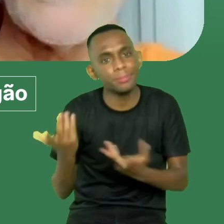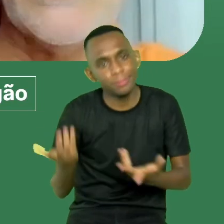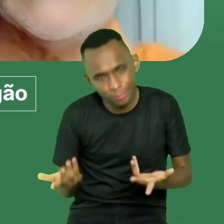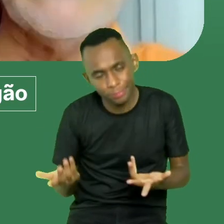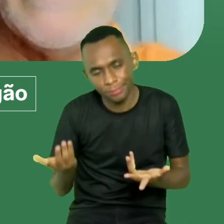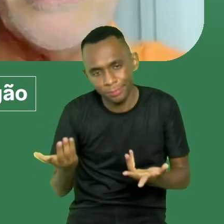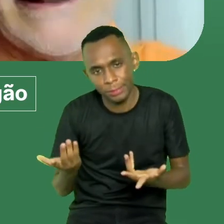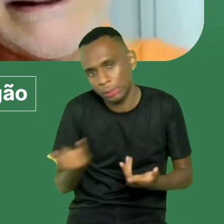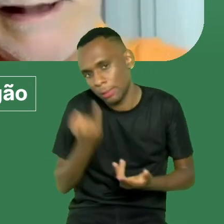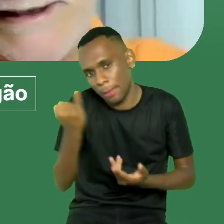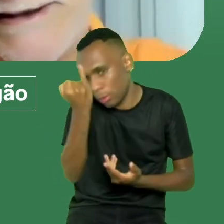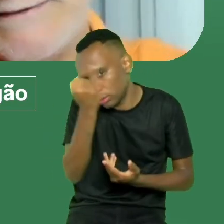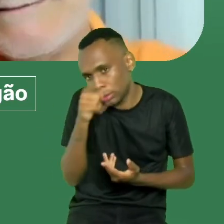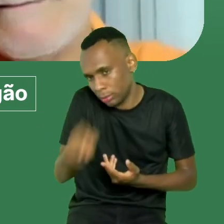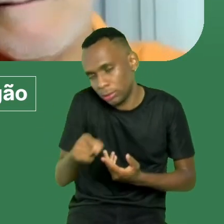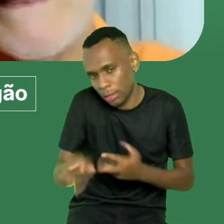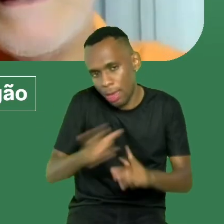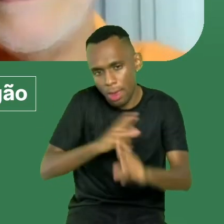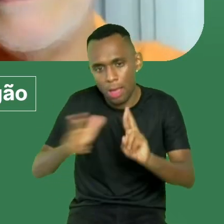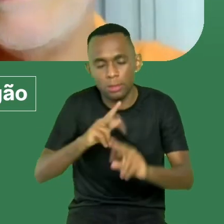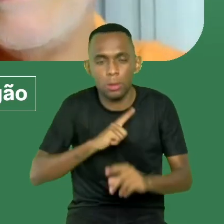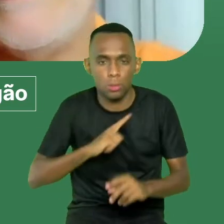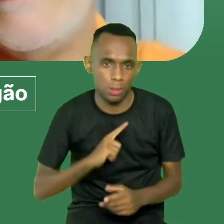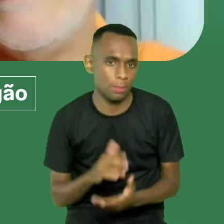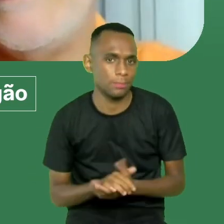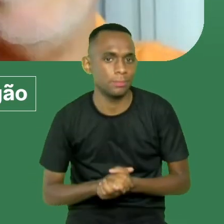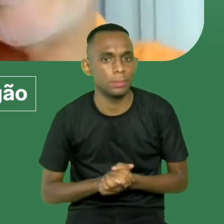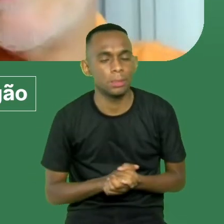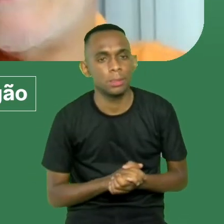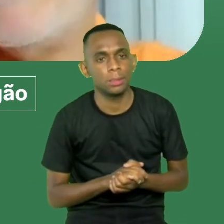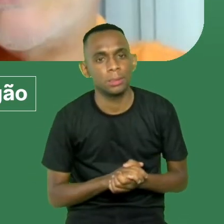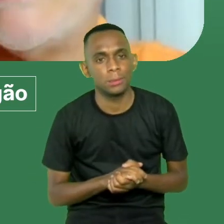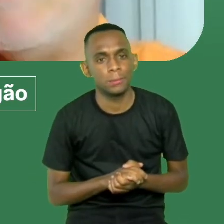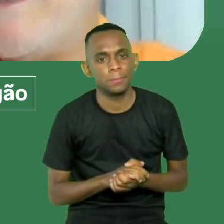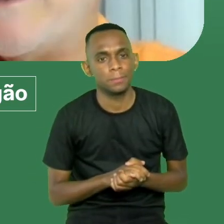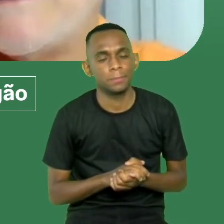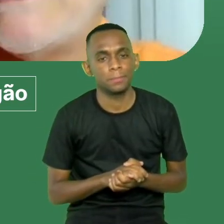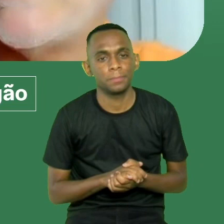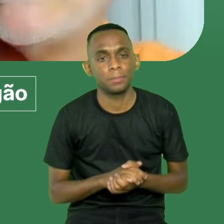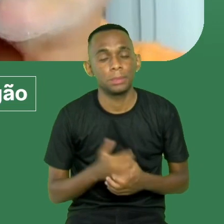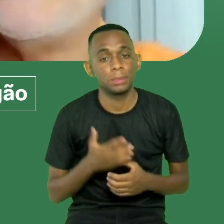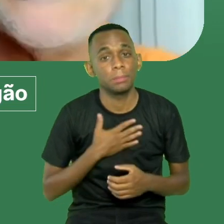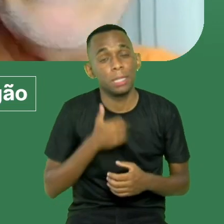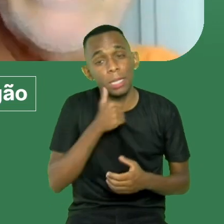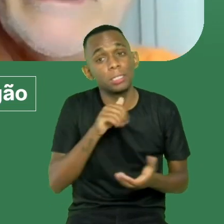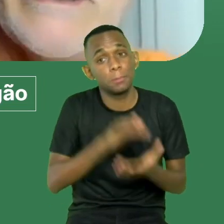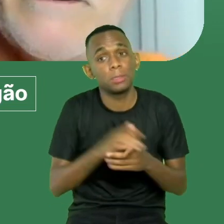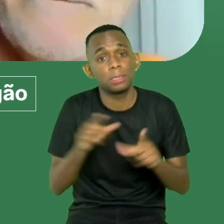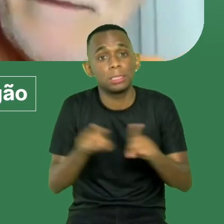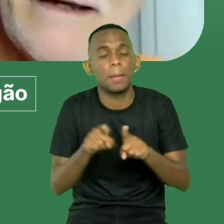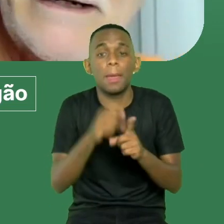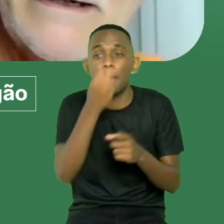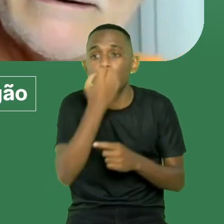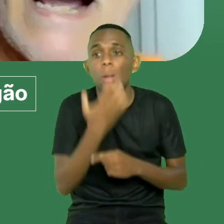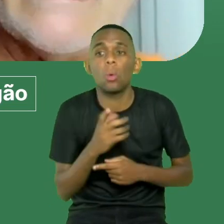para alguma coisa que vai acontecer, né? A minha esposa é boa também assim, nessa questão de